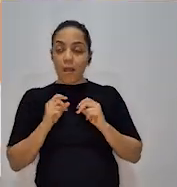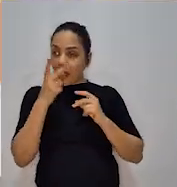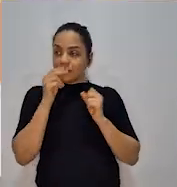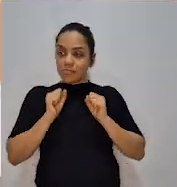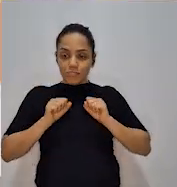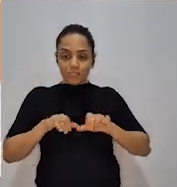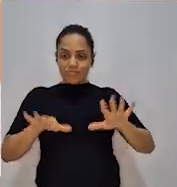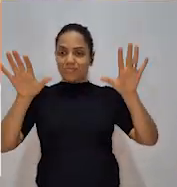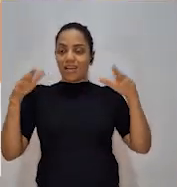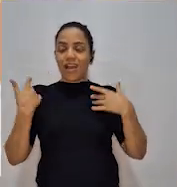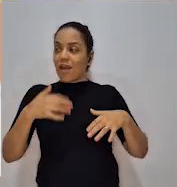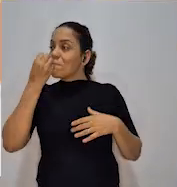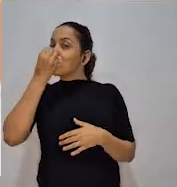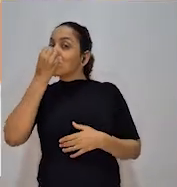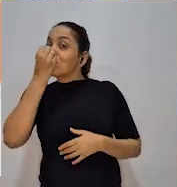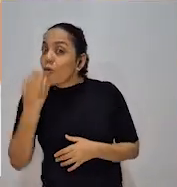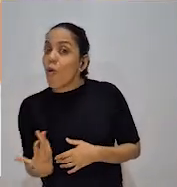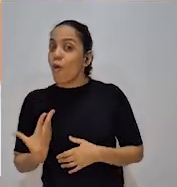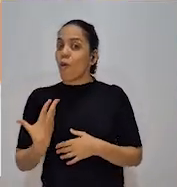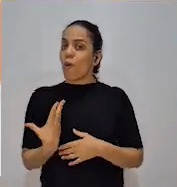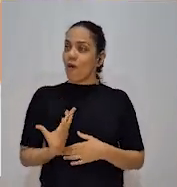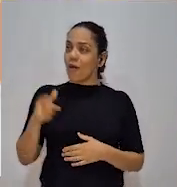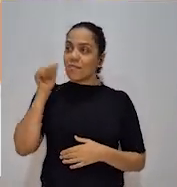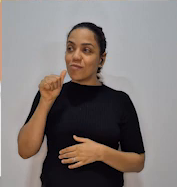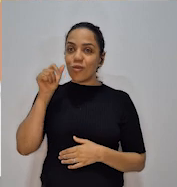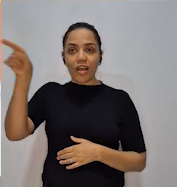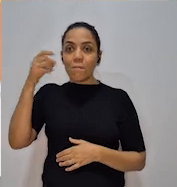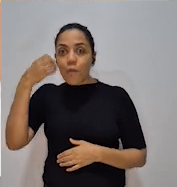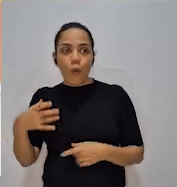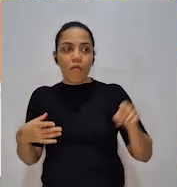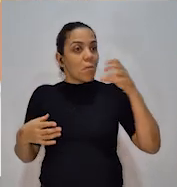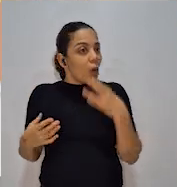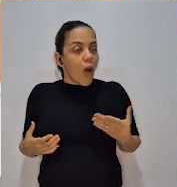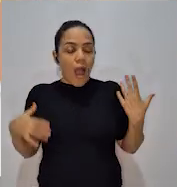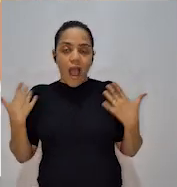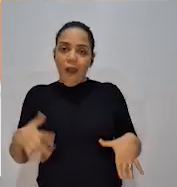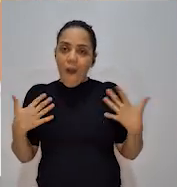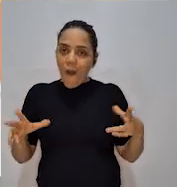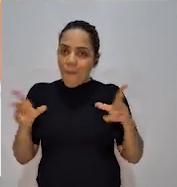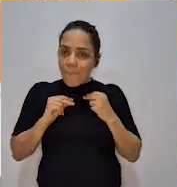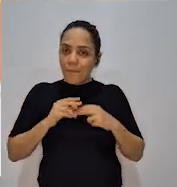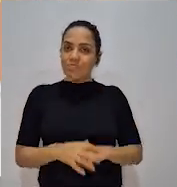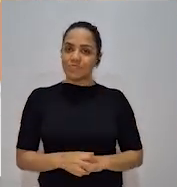gente, porque é muita coisa boa nessas Dani Pio É. da vida, viu? Olha, Dani,